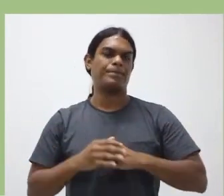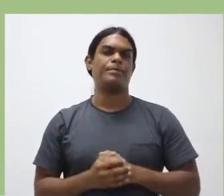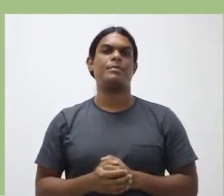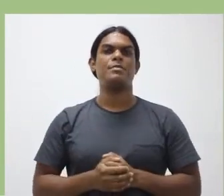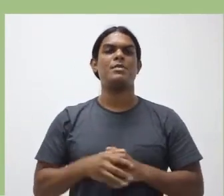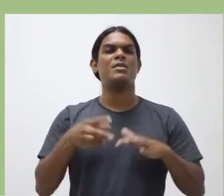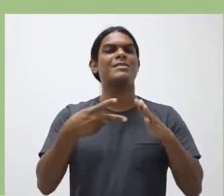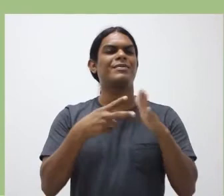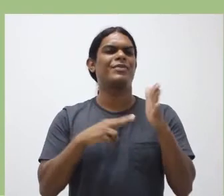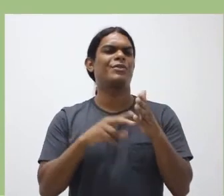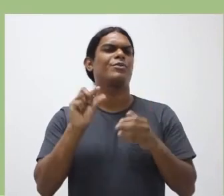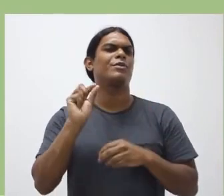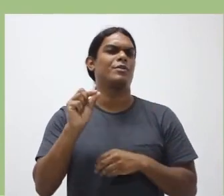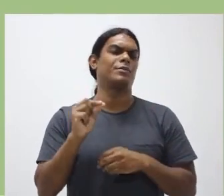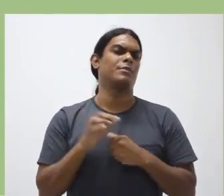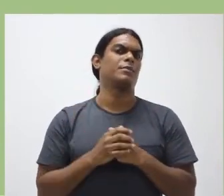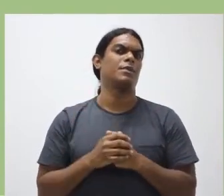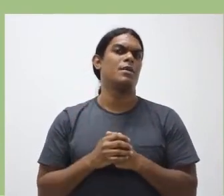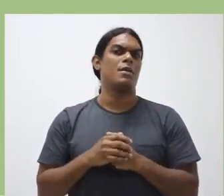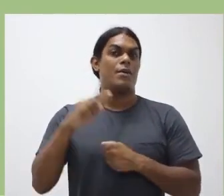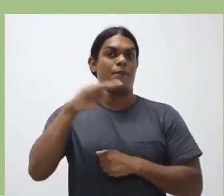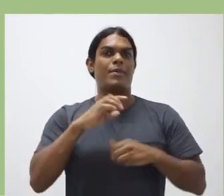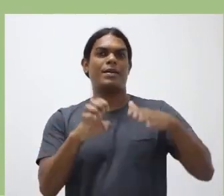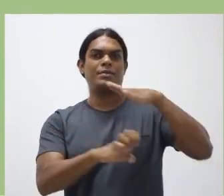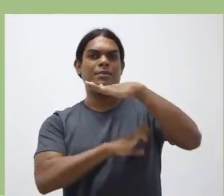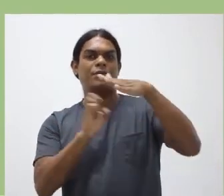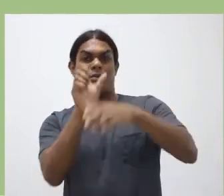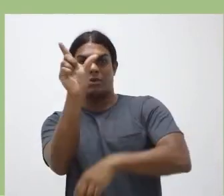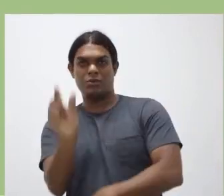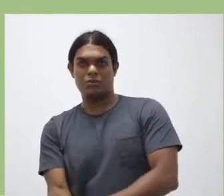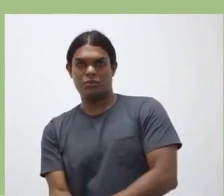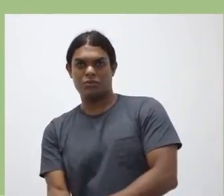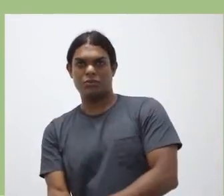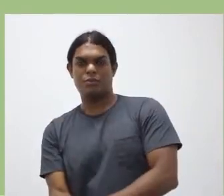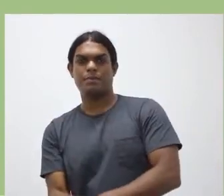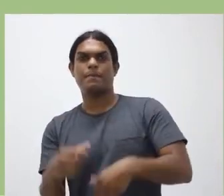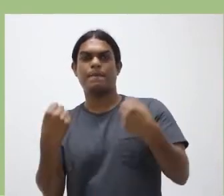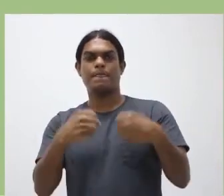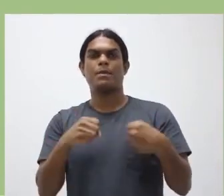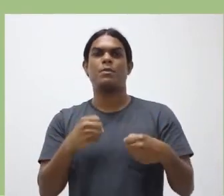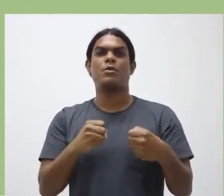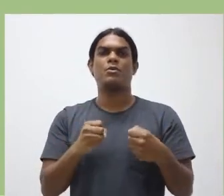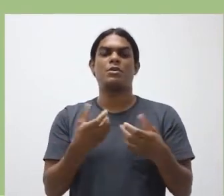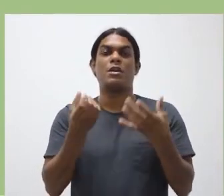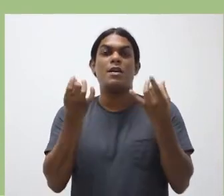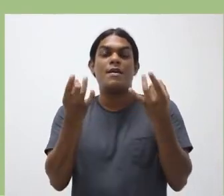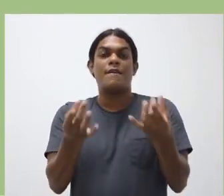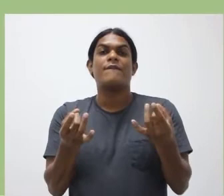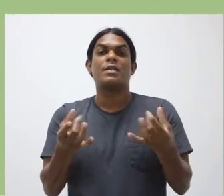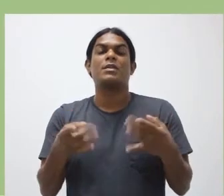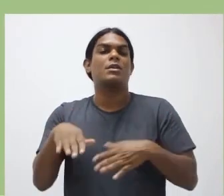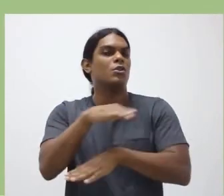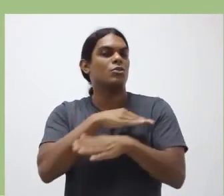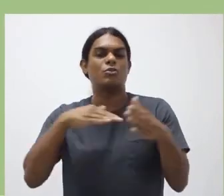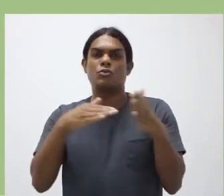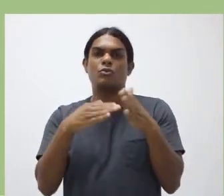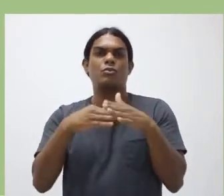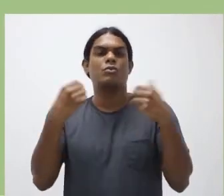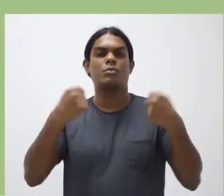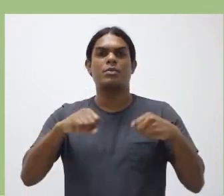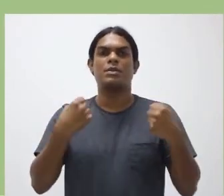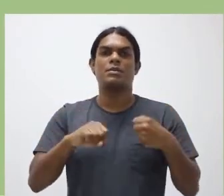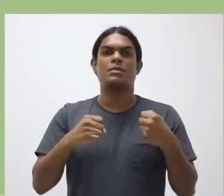Isso significa que, para que a fábrica do Sudeste possa vender todos os itens do portfólio,